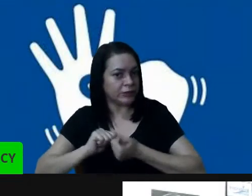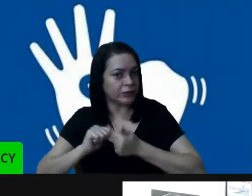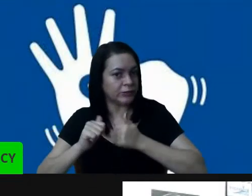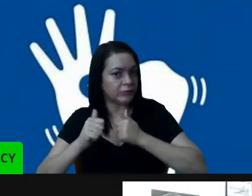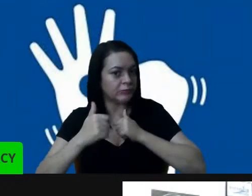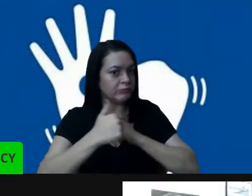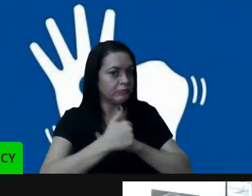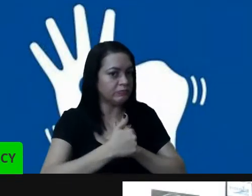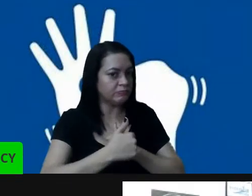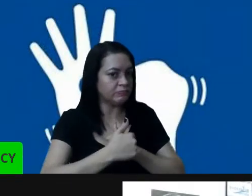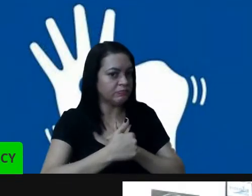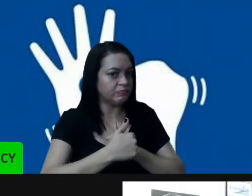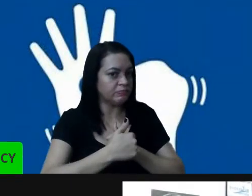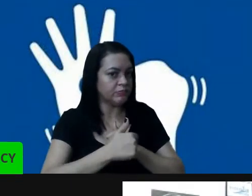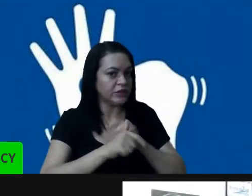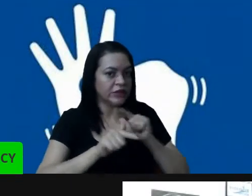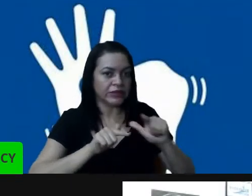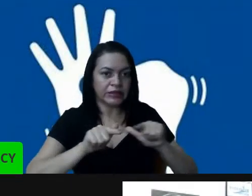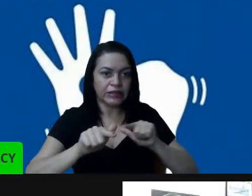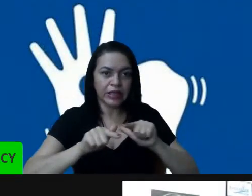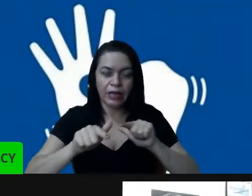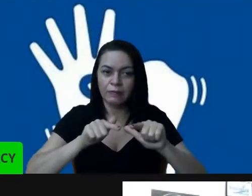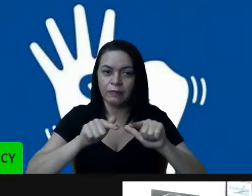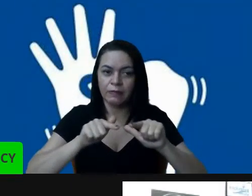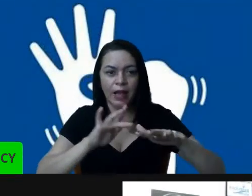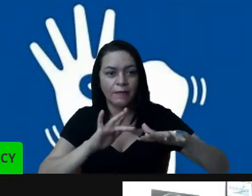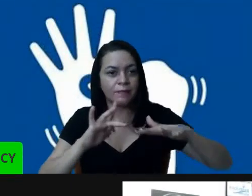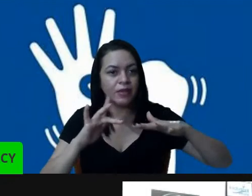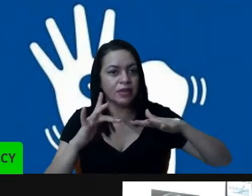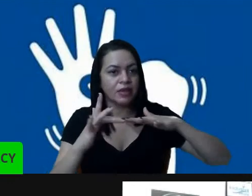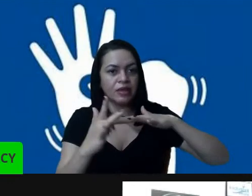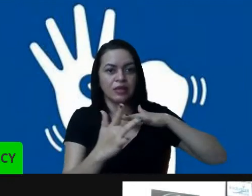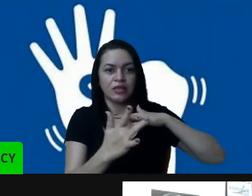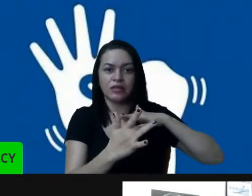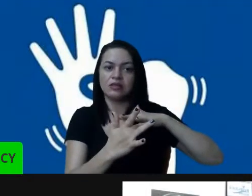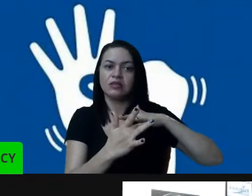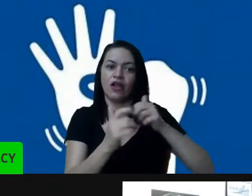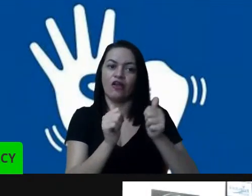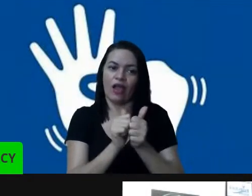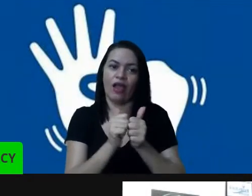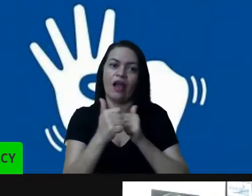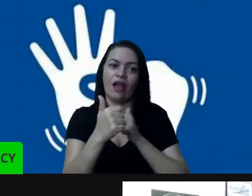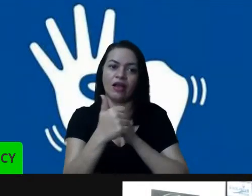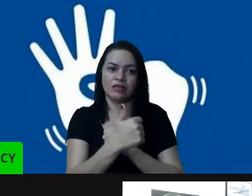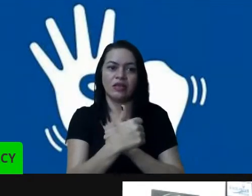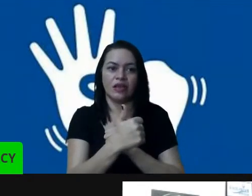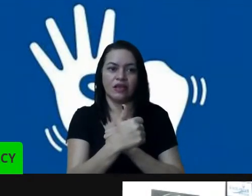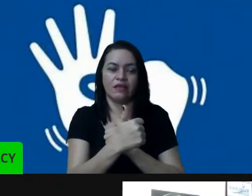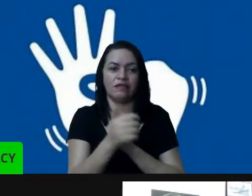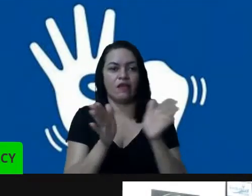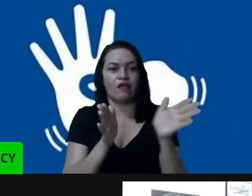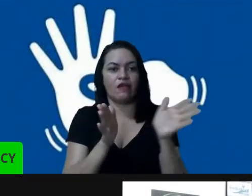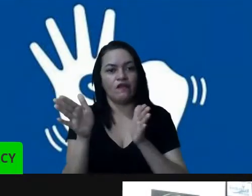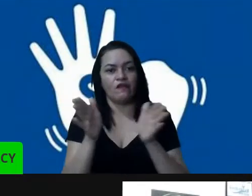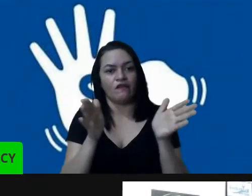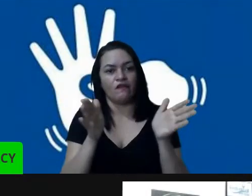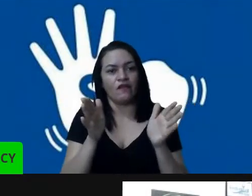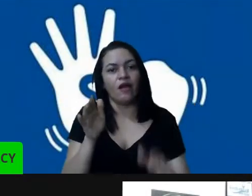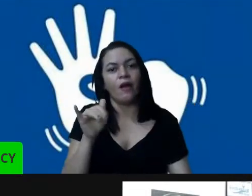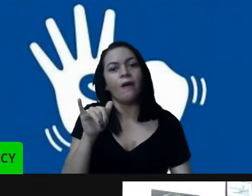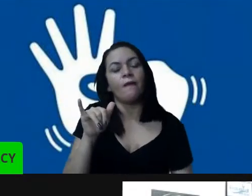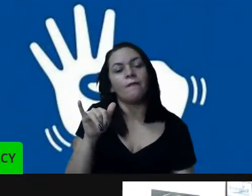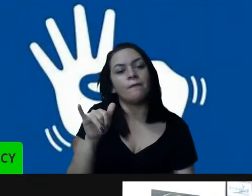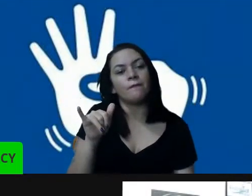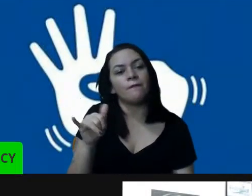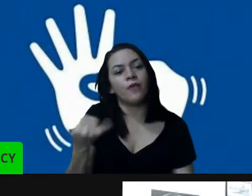mídias sociais em formatos acessíveis. Queria, aproveitar que já está terminando e dizer o seguinte: